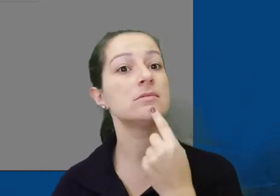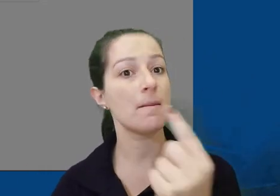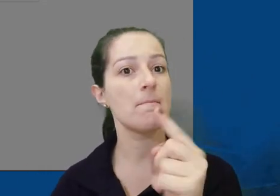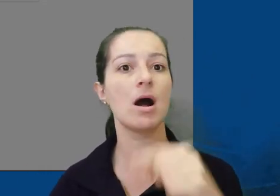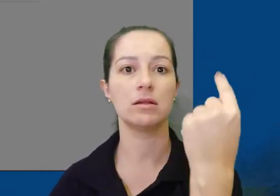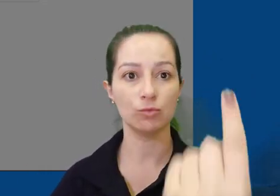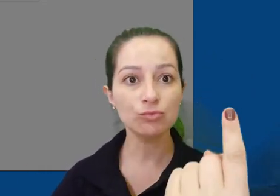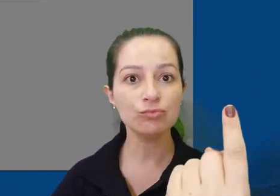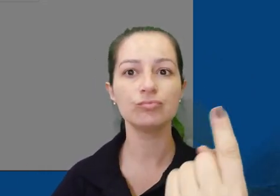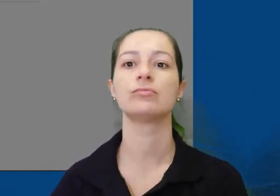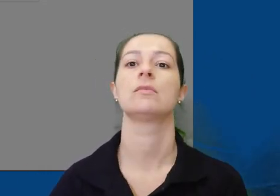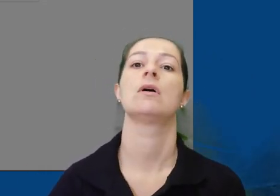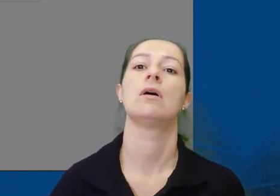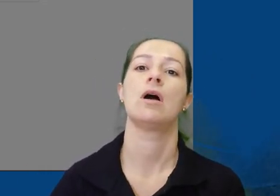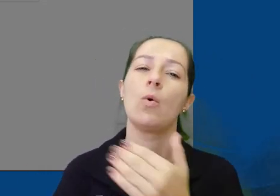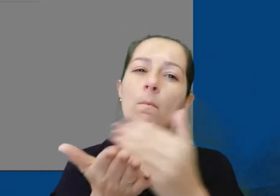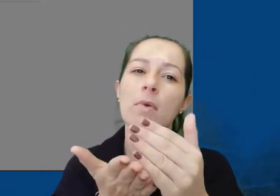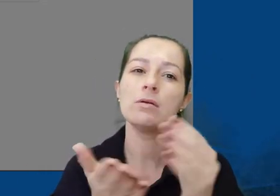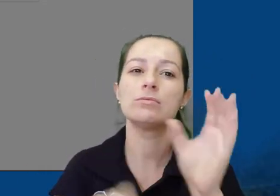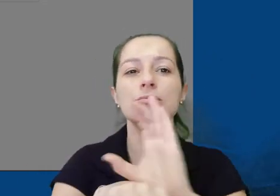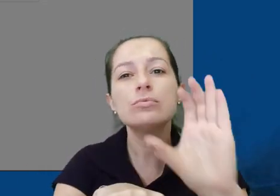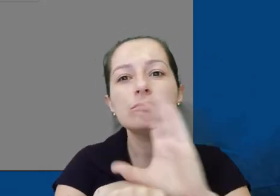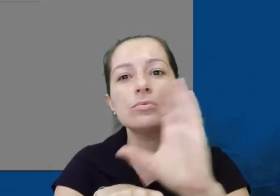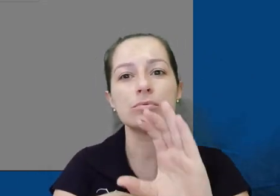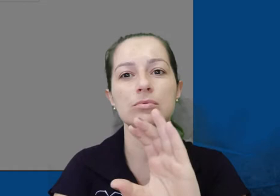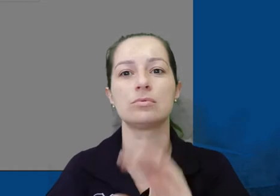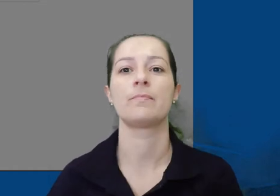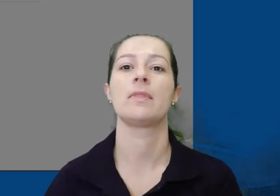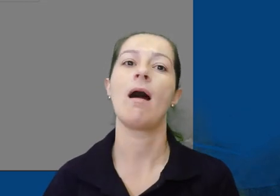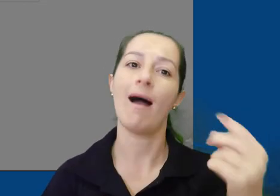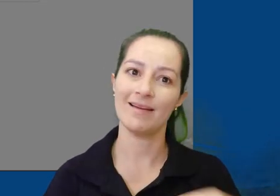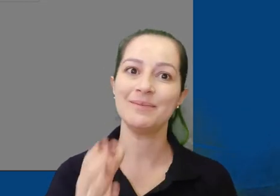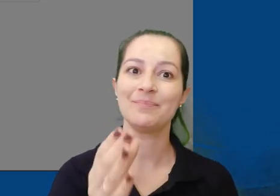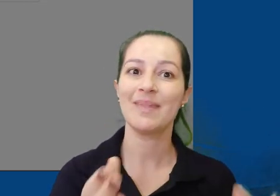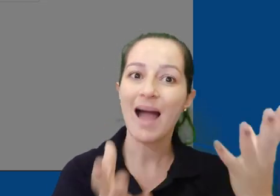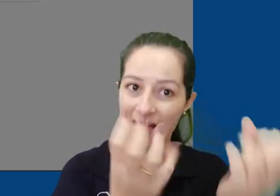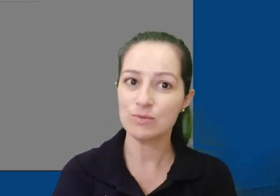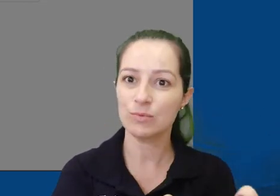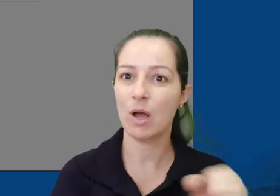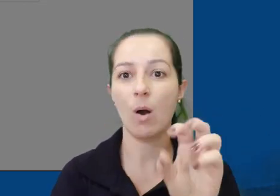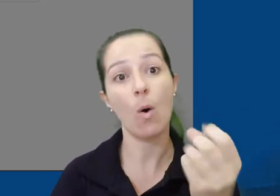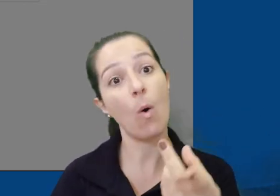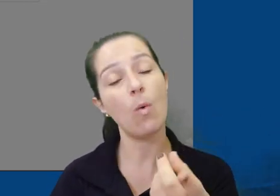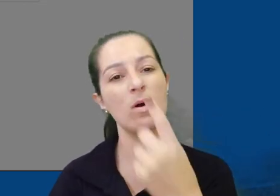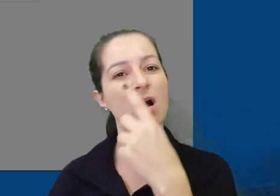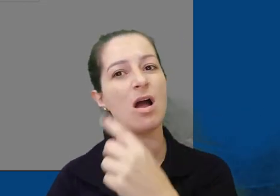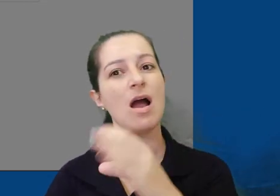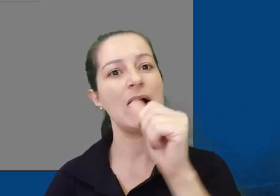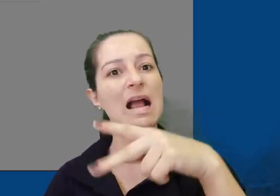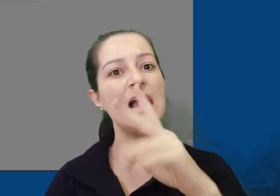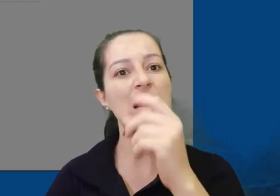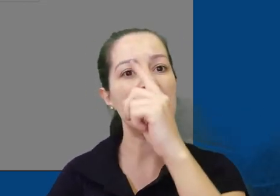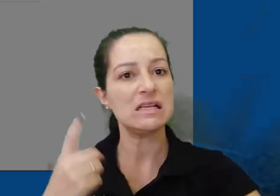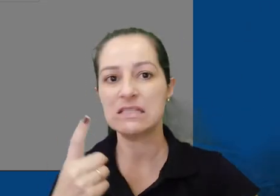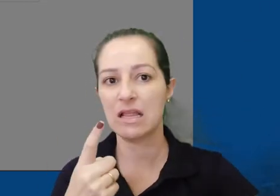uma introdução ao curso e clicar em adicionar no canto inferior direito dessa janelinha também é o botão cancelar este mais ao centro inferior